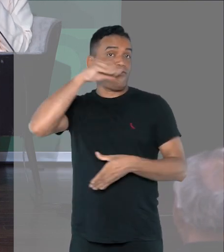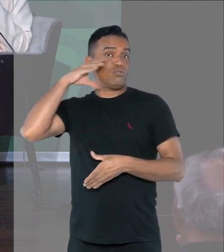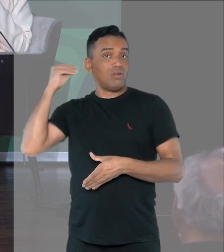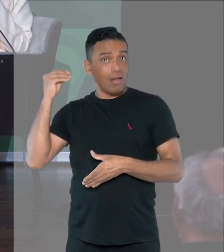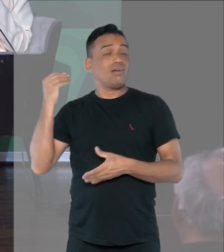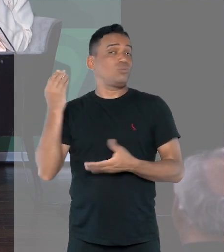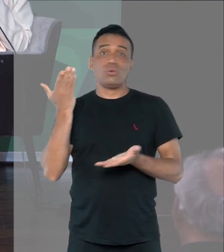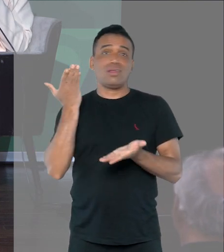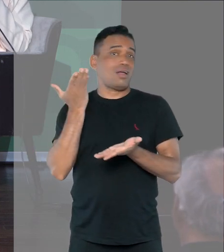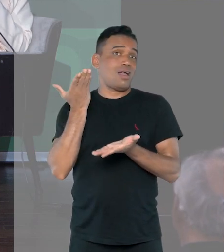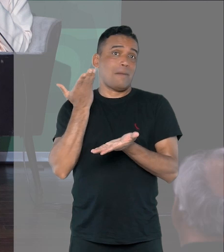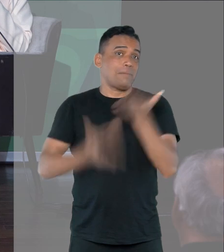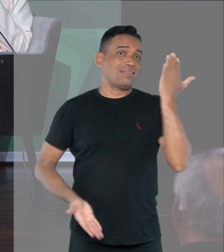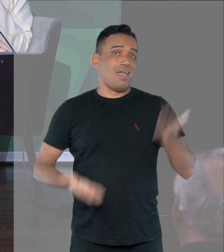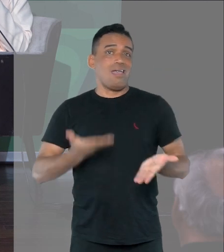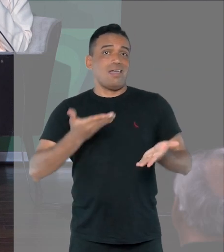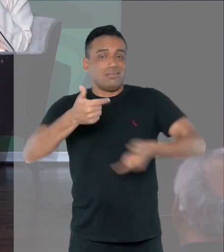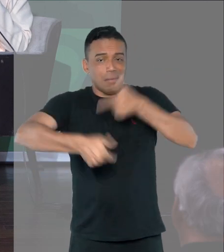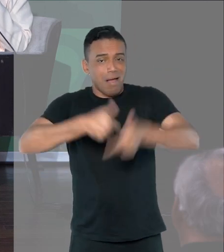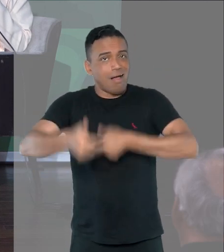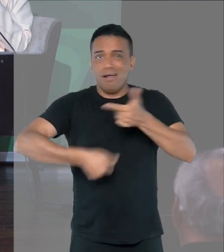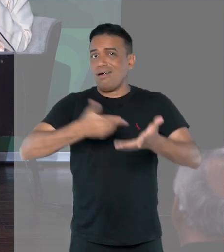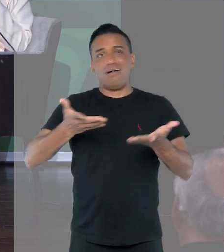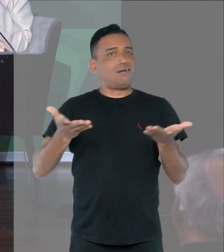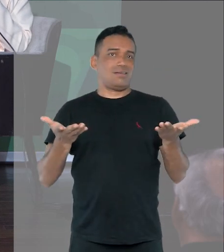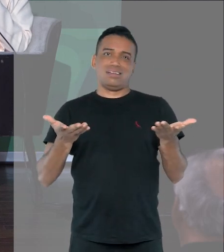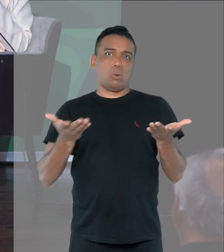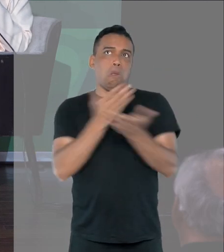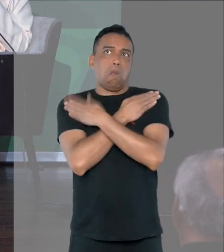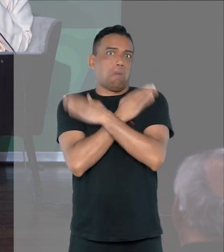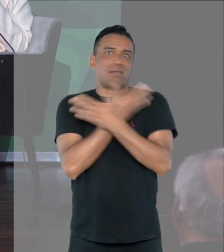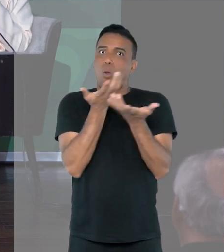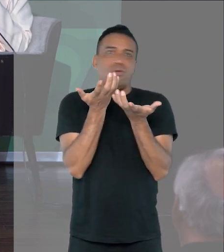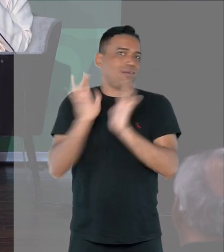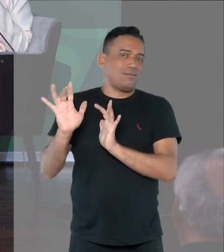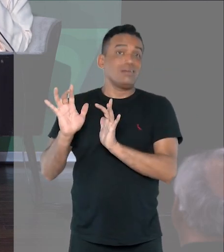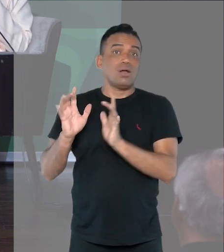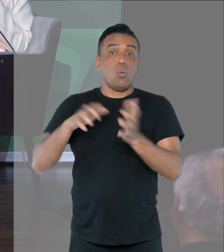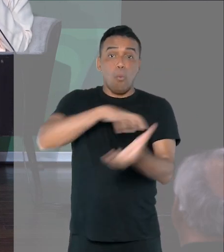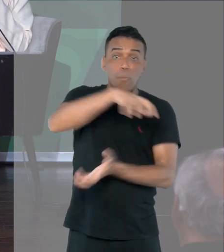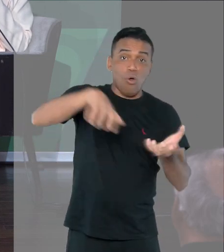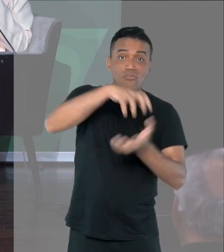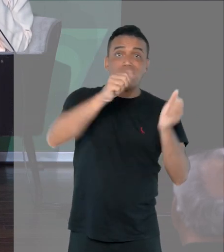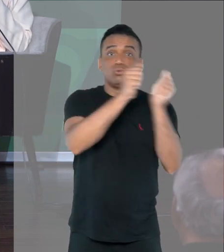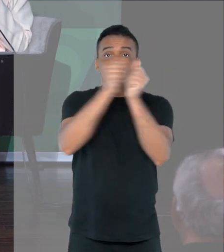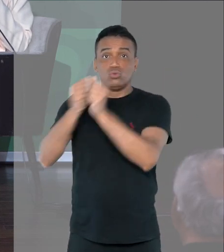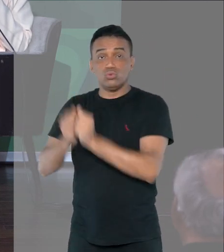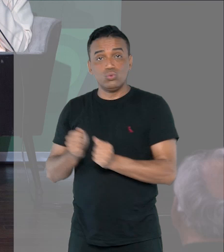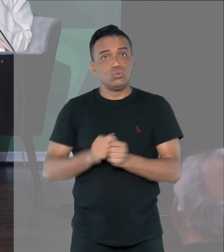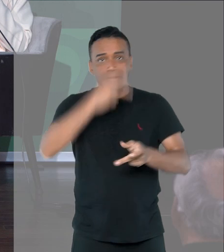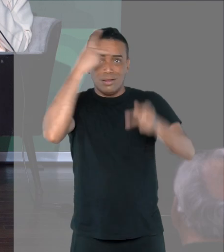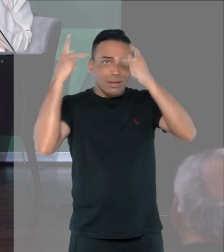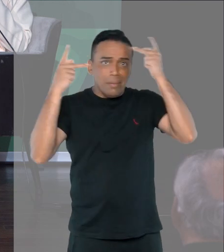queria perder os seus lugares, não queria perder seus empregos. Quer dizer, nós temos todo esse movimento conjunto, né, de gente